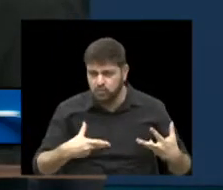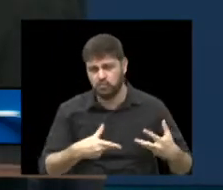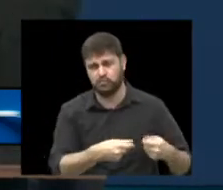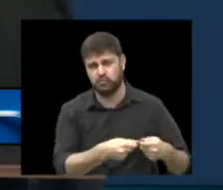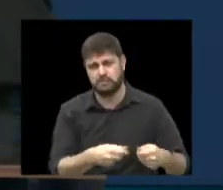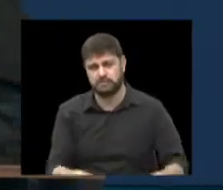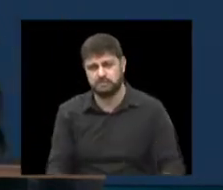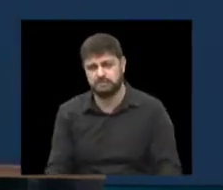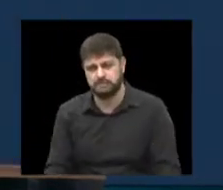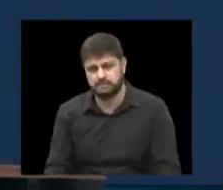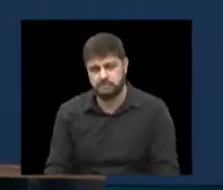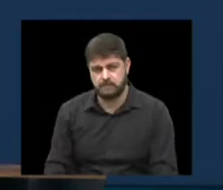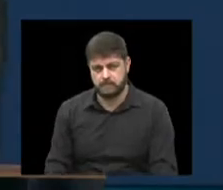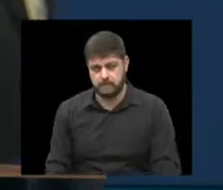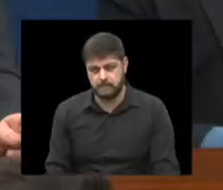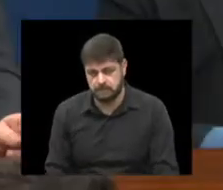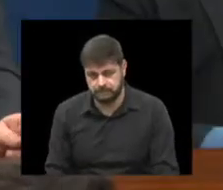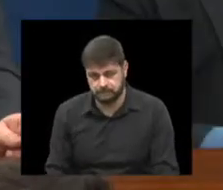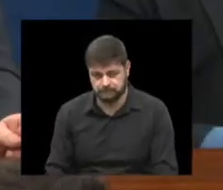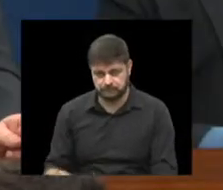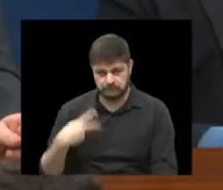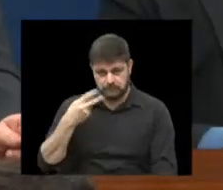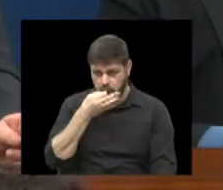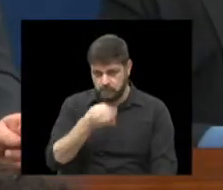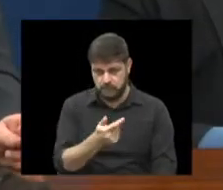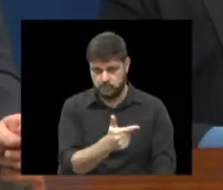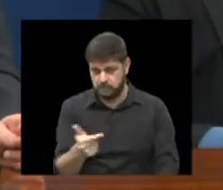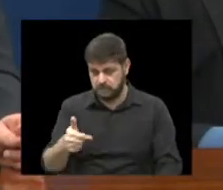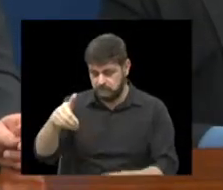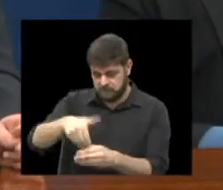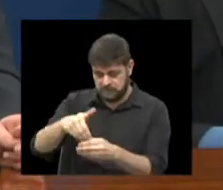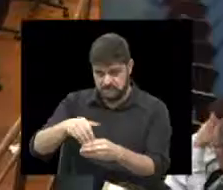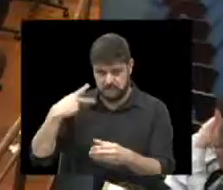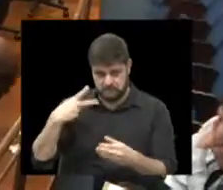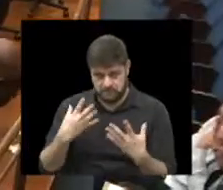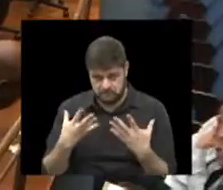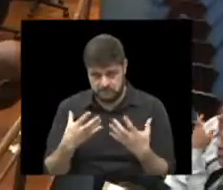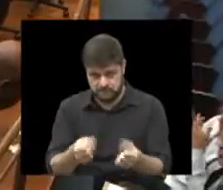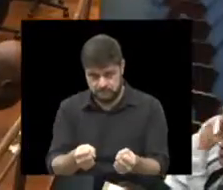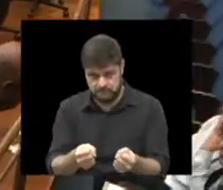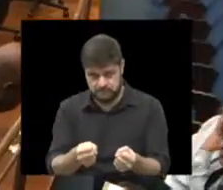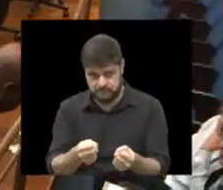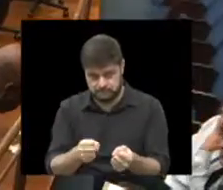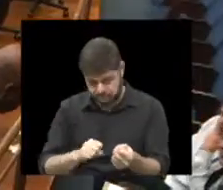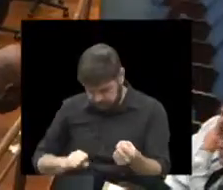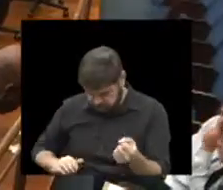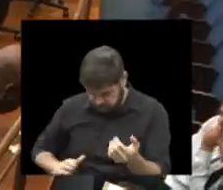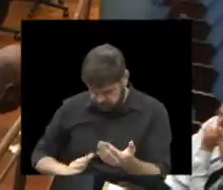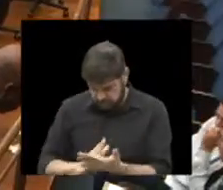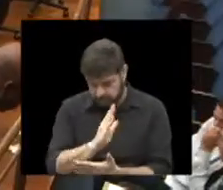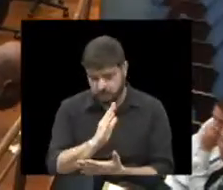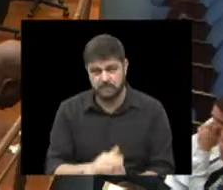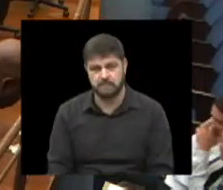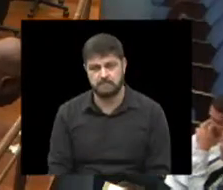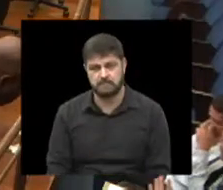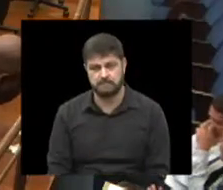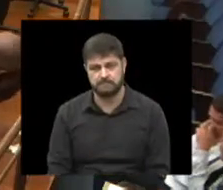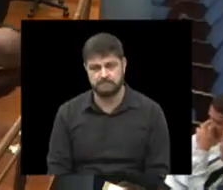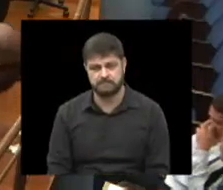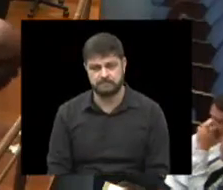unanimidade. Parecer favorável, não havendo o vereador discutir, em votação. Vereadores favoráveis permaneçam como estão.